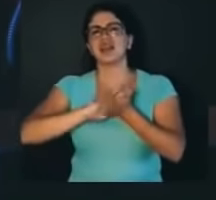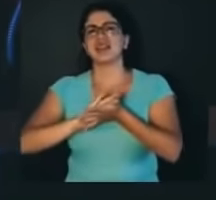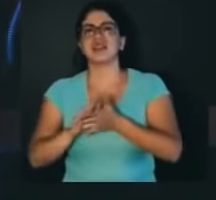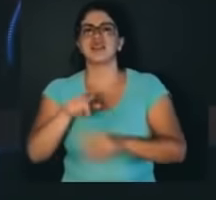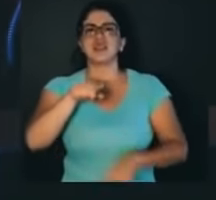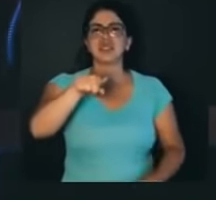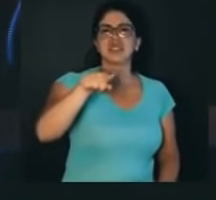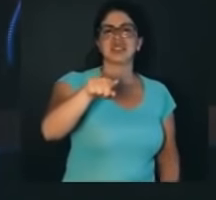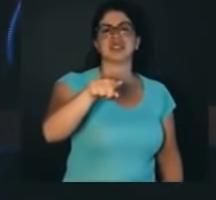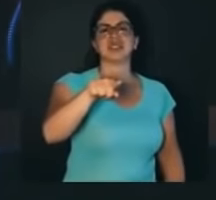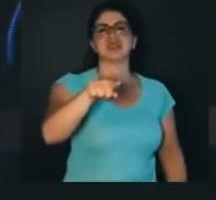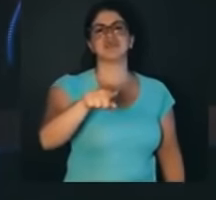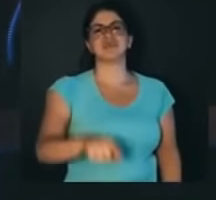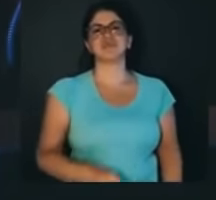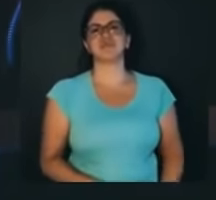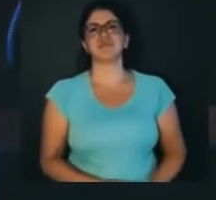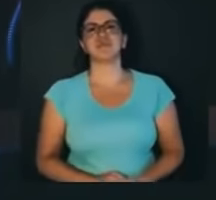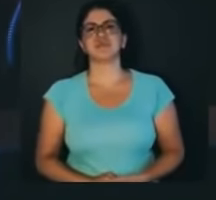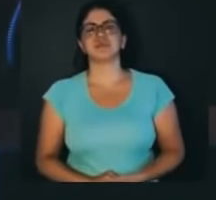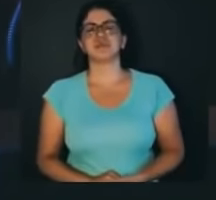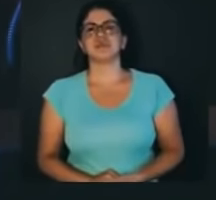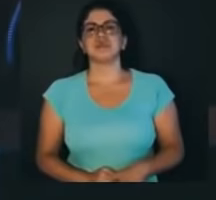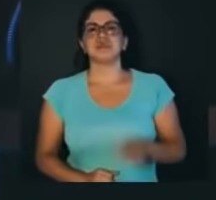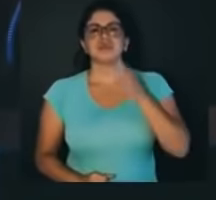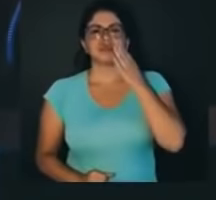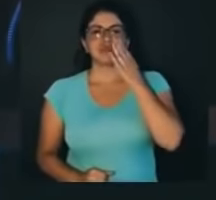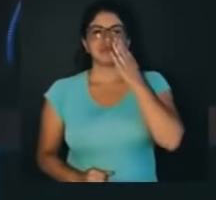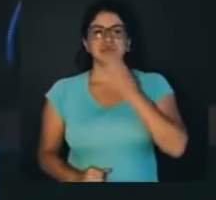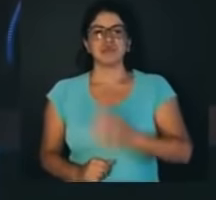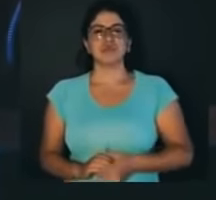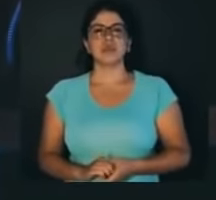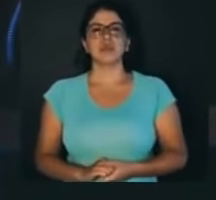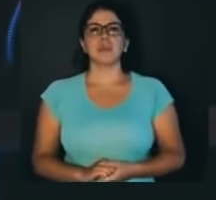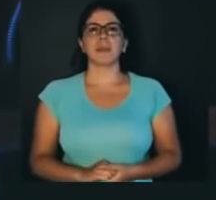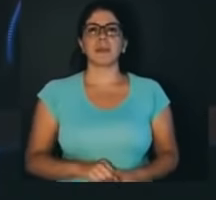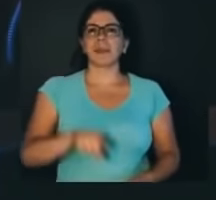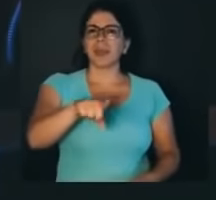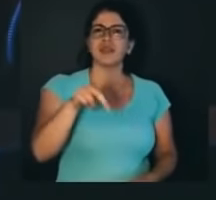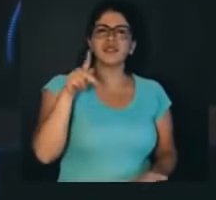você. Não é o que você realmente é.